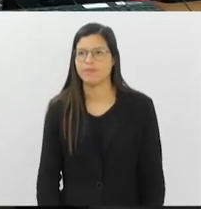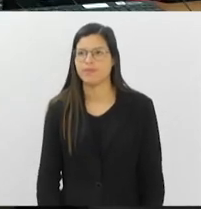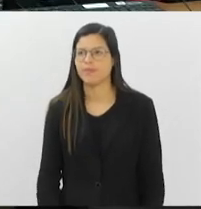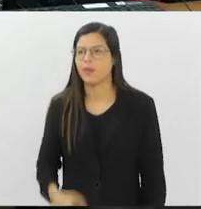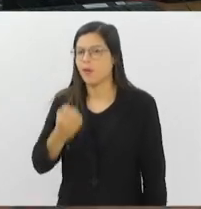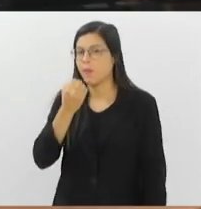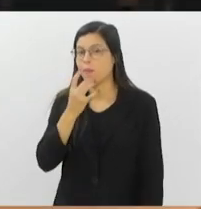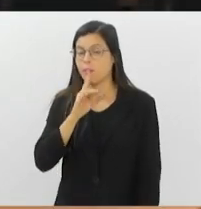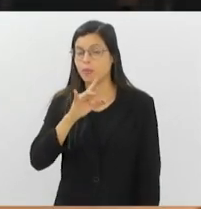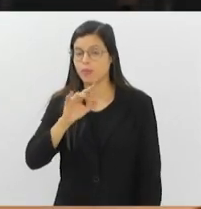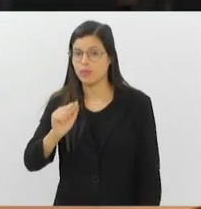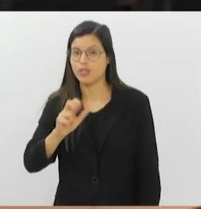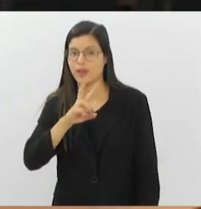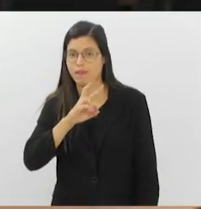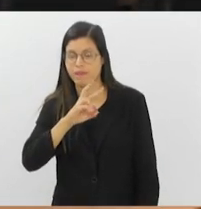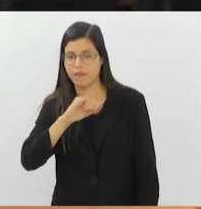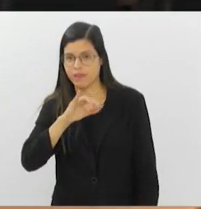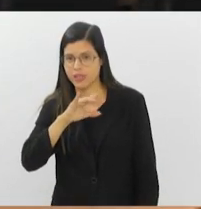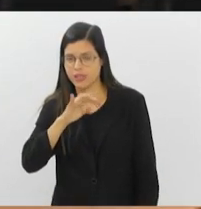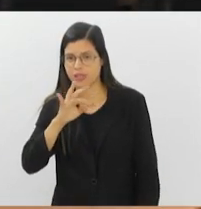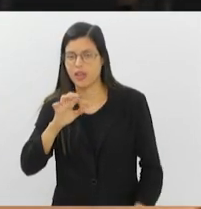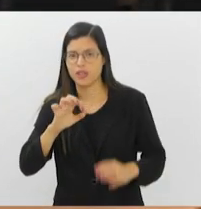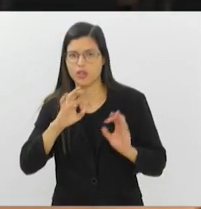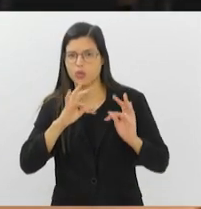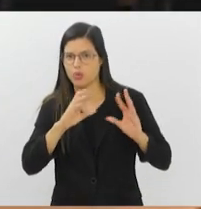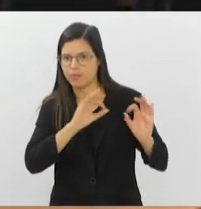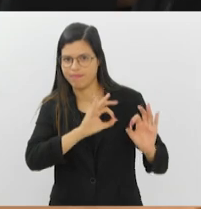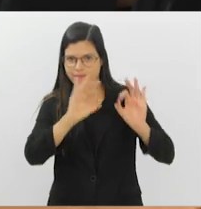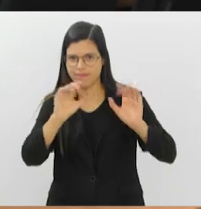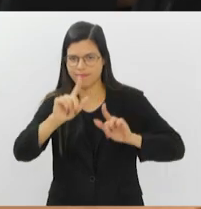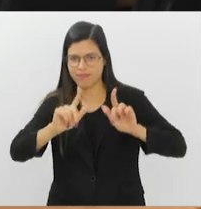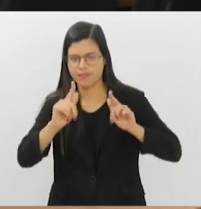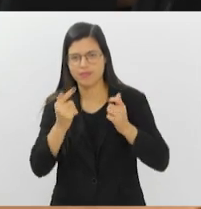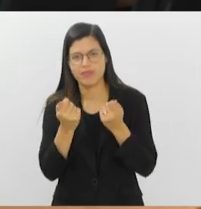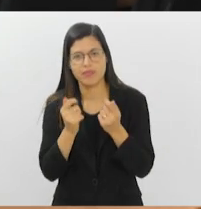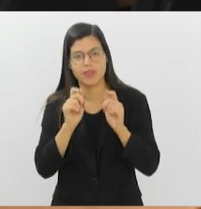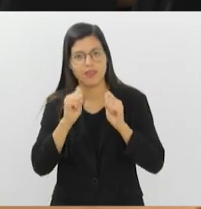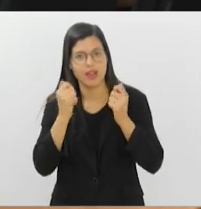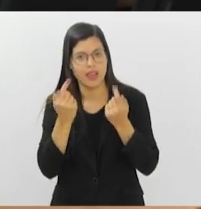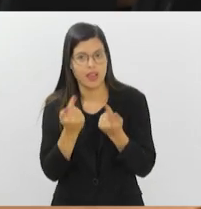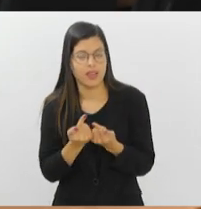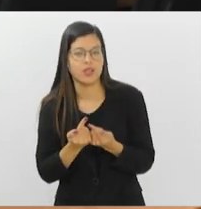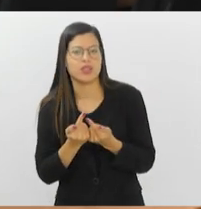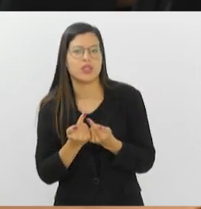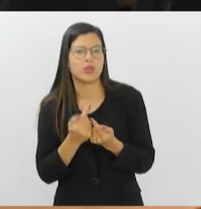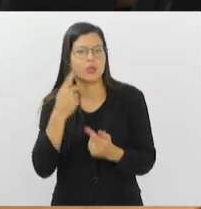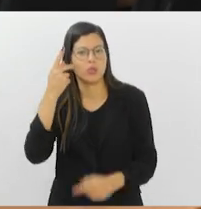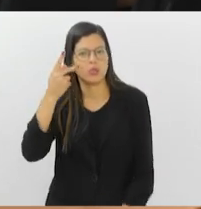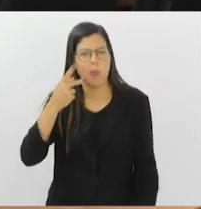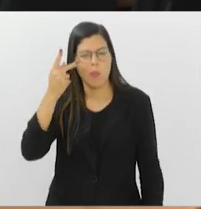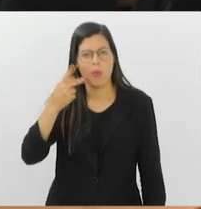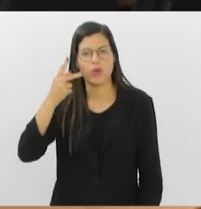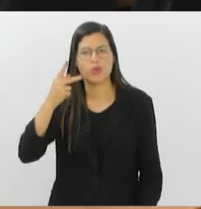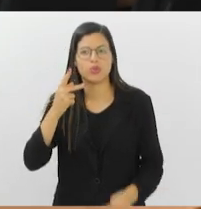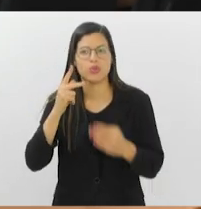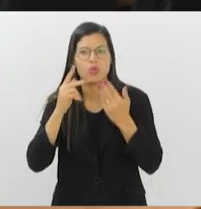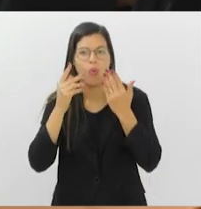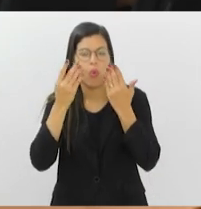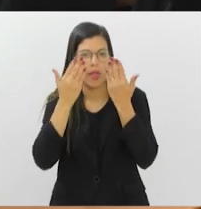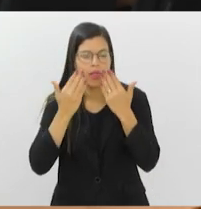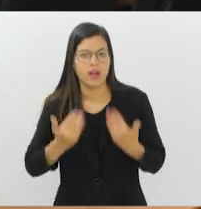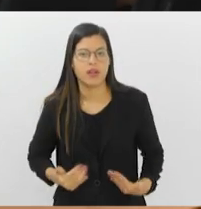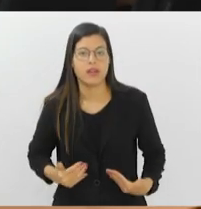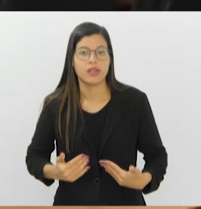Olá bom dia Vicente Bom dia a todos que acompanham a TV alerge os parlamentares analisam nesta terça-feira o projeto que cria no estado um